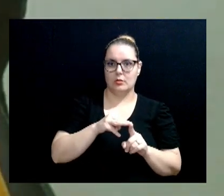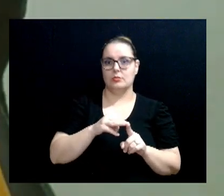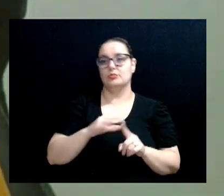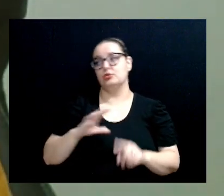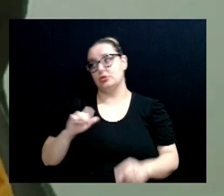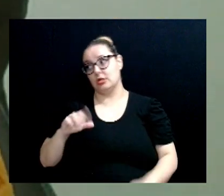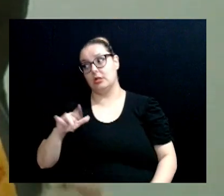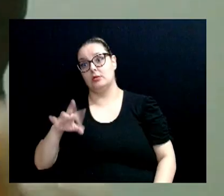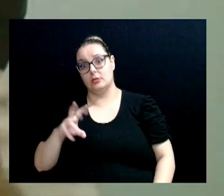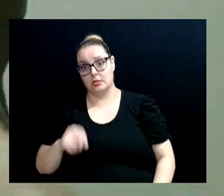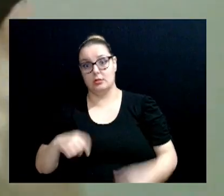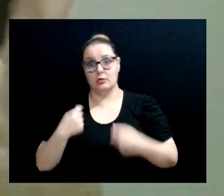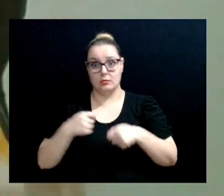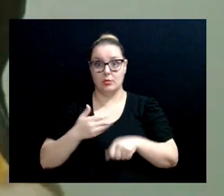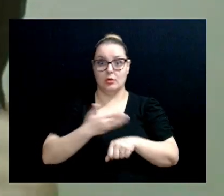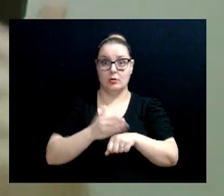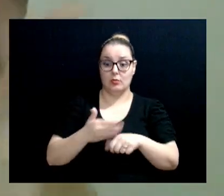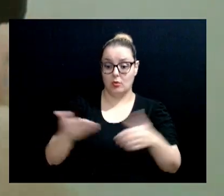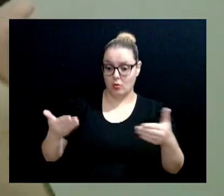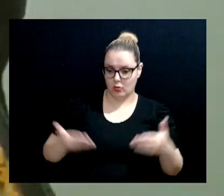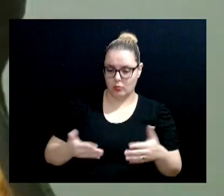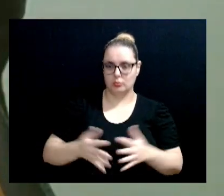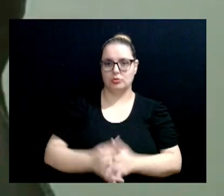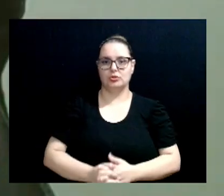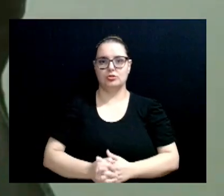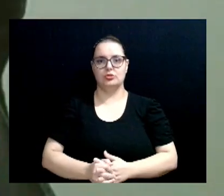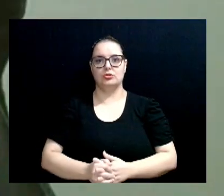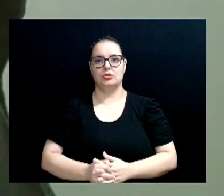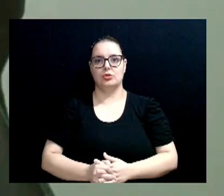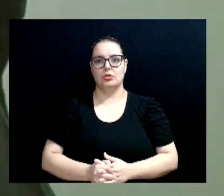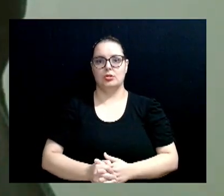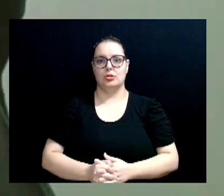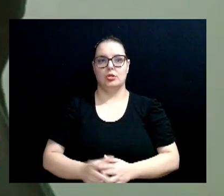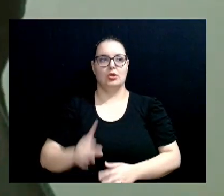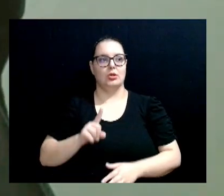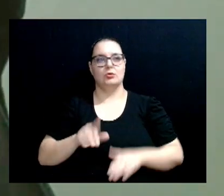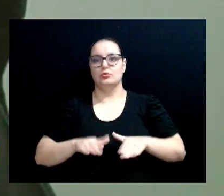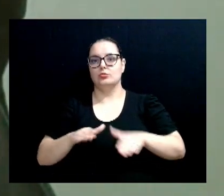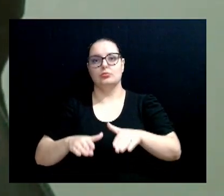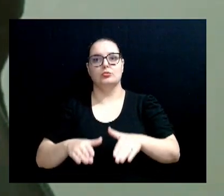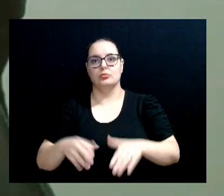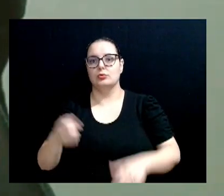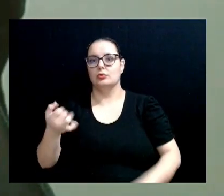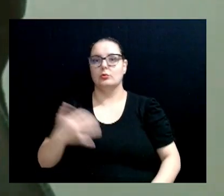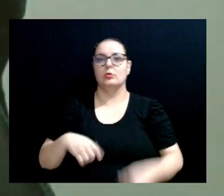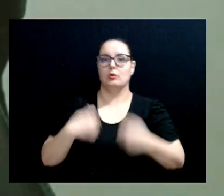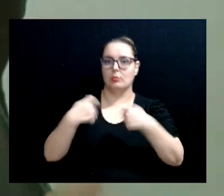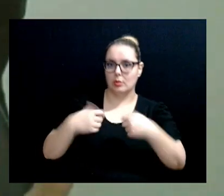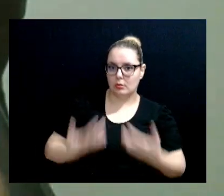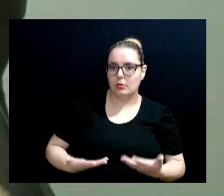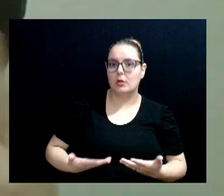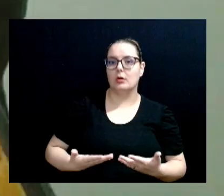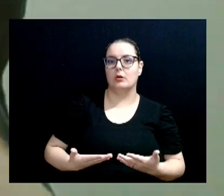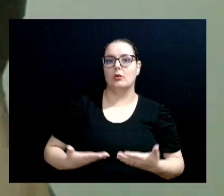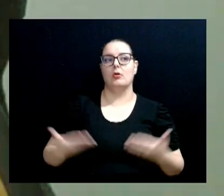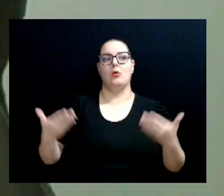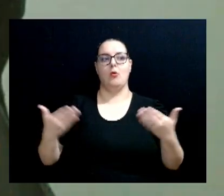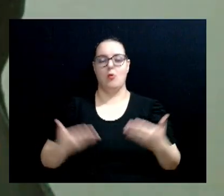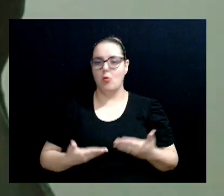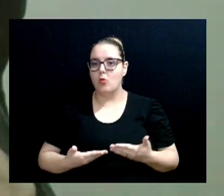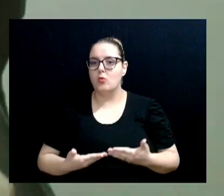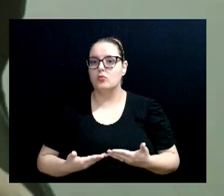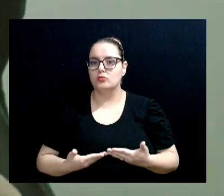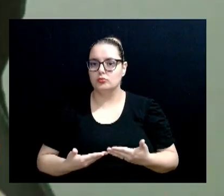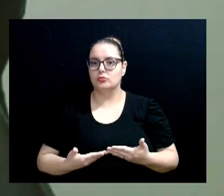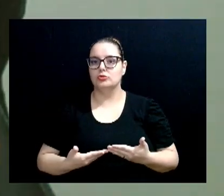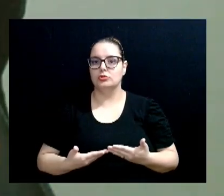meu treino hoje, eu não andei o tanto de passos que eu deveria ter andado hoje, e aí a gente